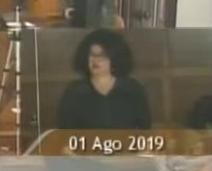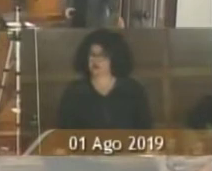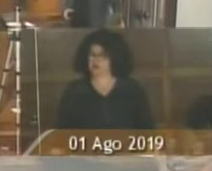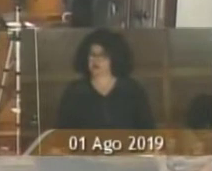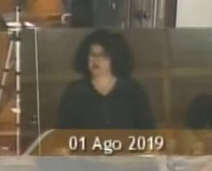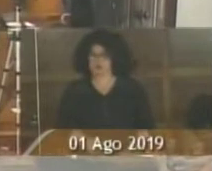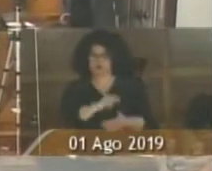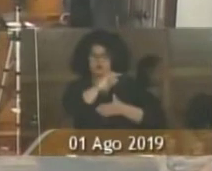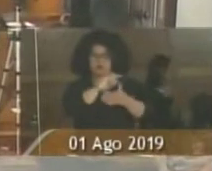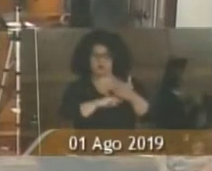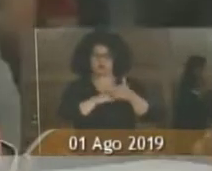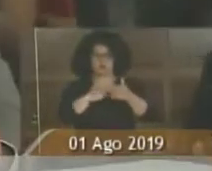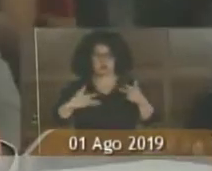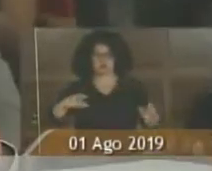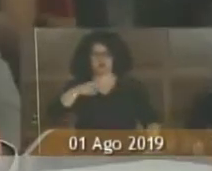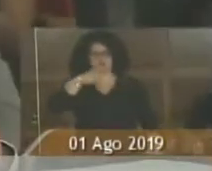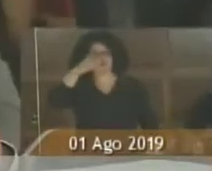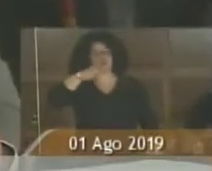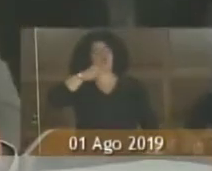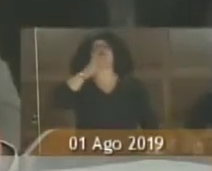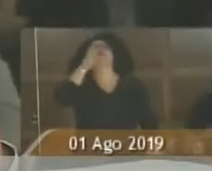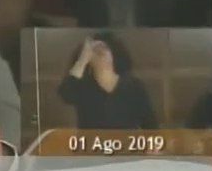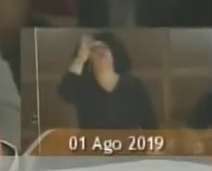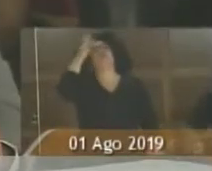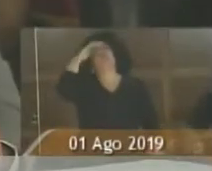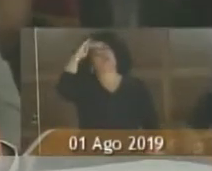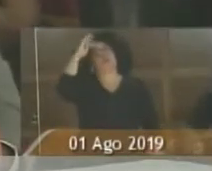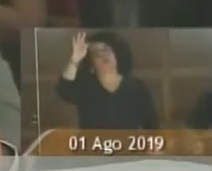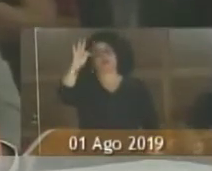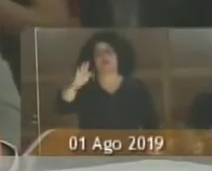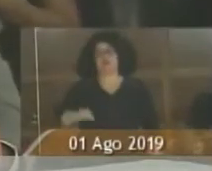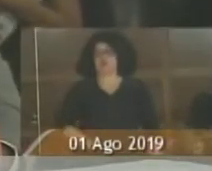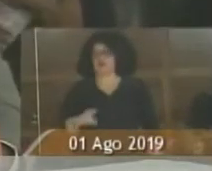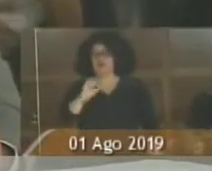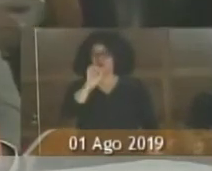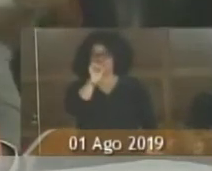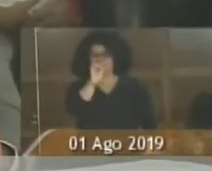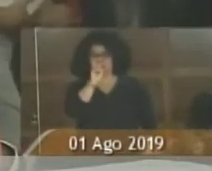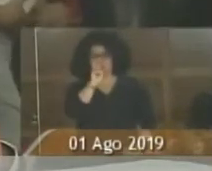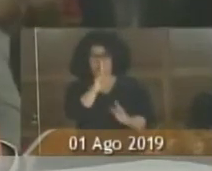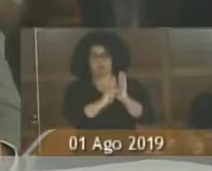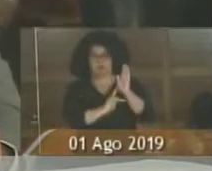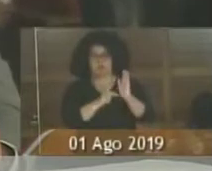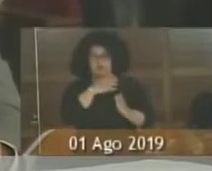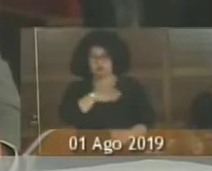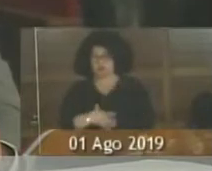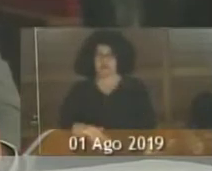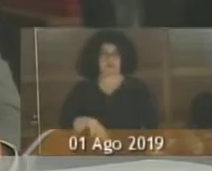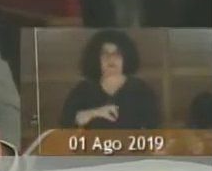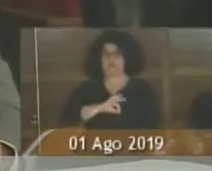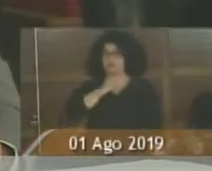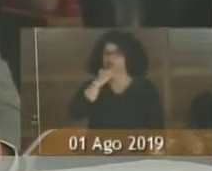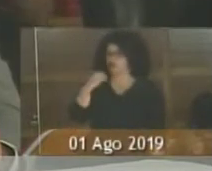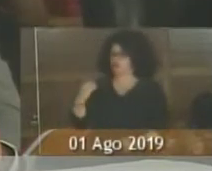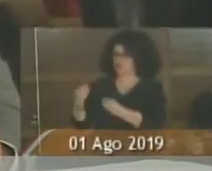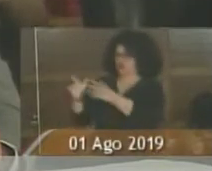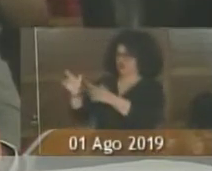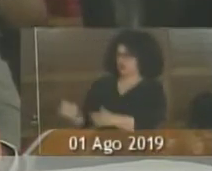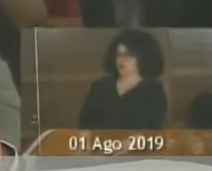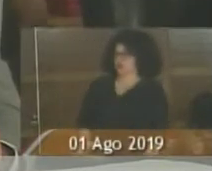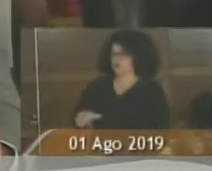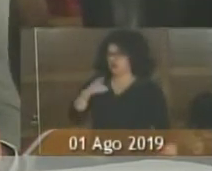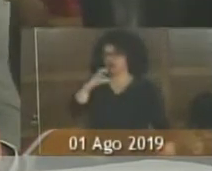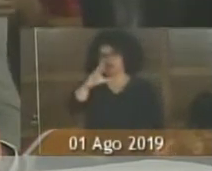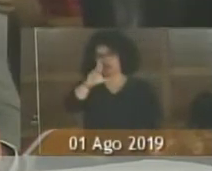Matérias, vereador Sargento Timóteo. Projeto de decreto legislativo número 015-2019, concedendo a medalha de mérito João Arquimedes da Silva à senhora